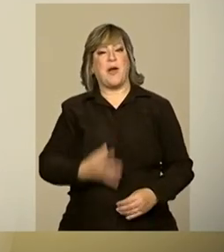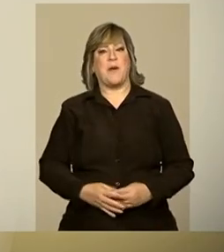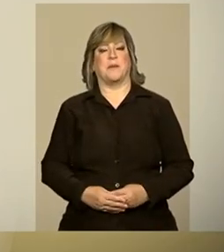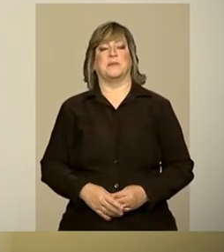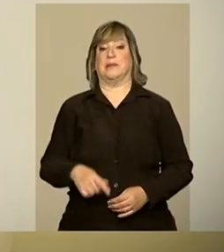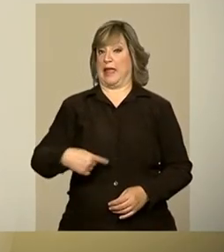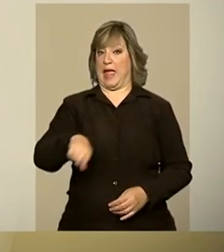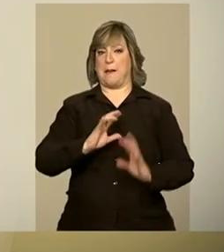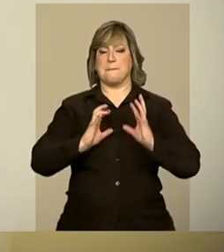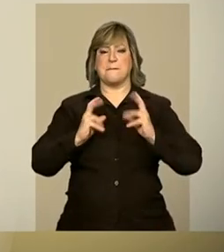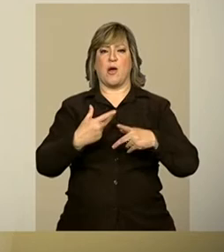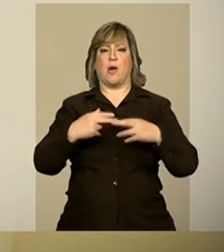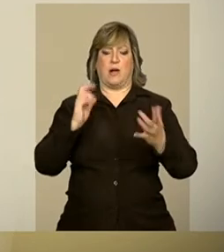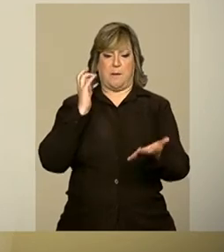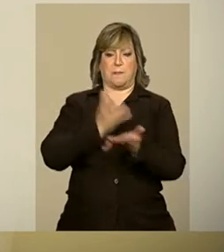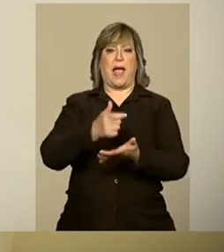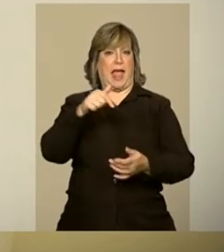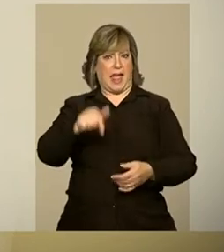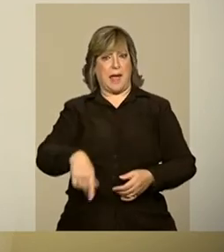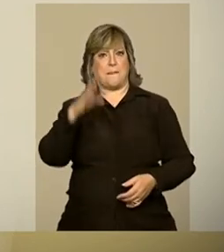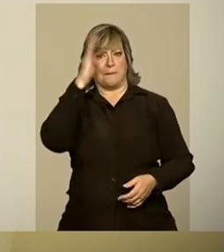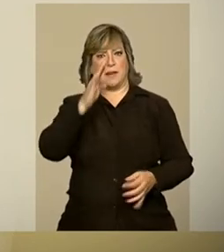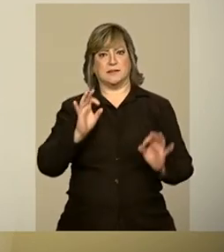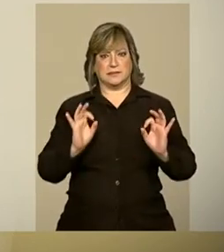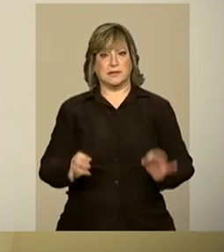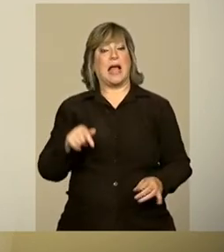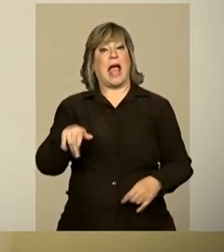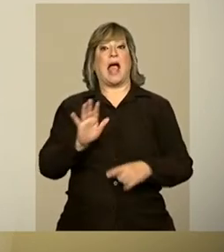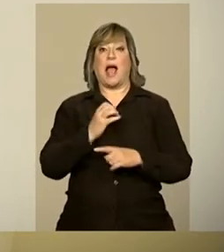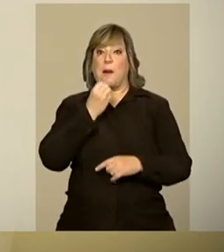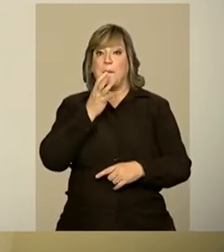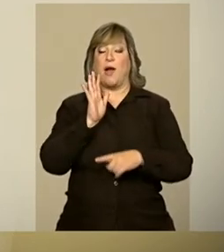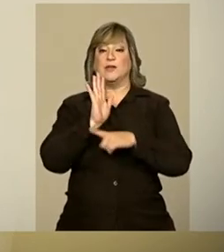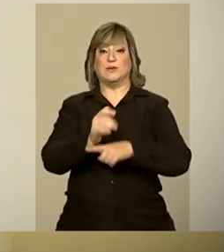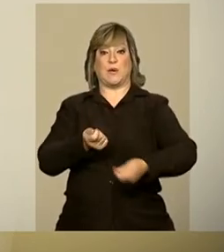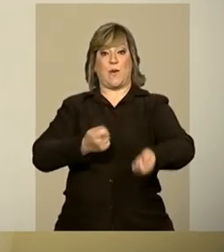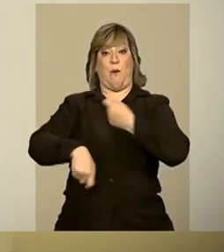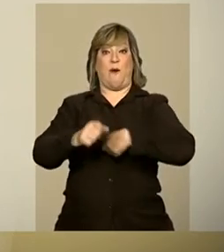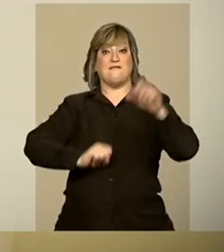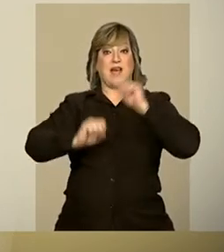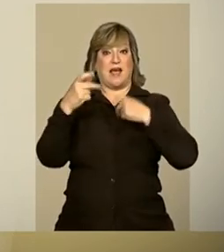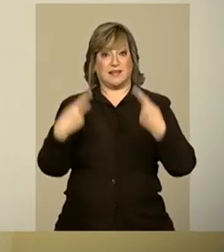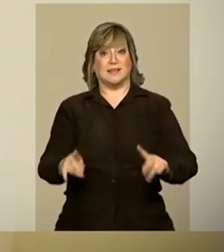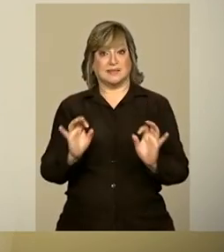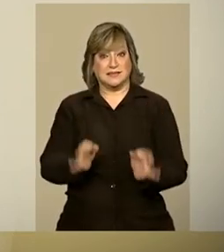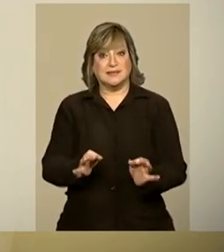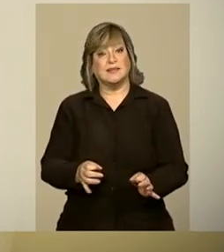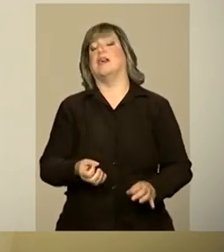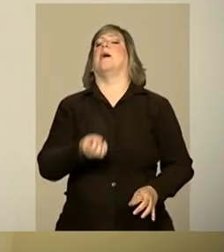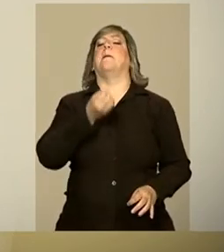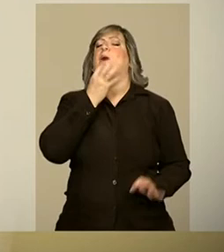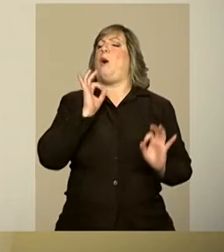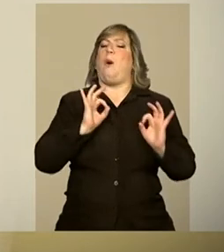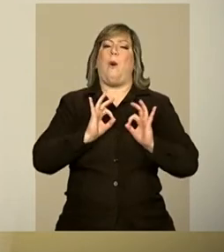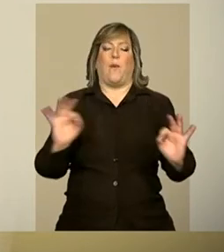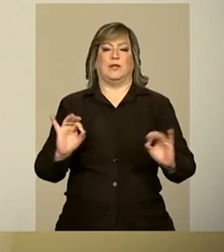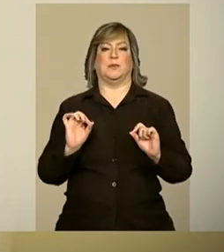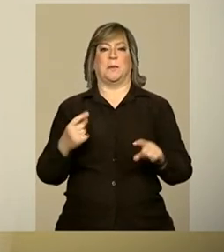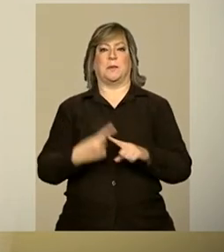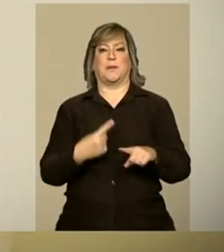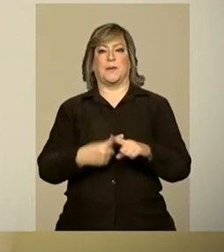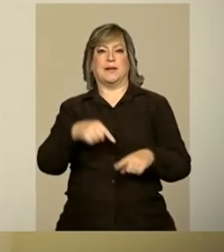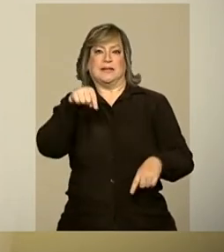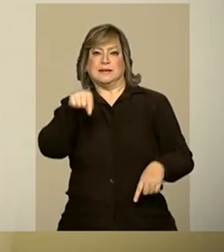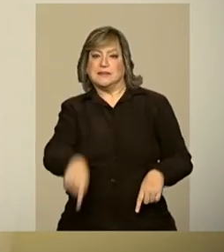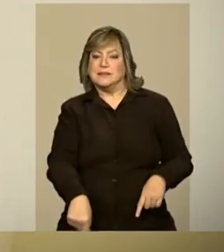Essas máquinas são compradas aqui no Brasil e isso também é bom para a nossa economia, não é mesmo? Olha, isso é ótimo para a nossa economia, para